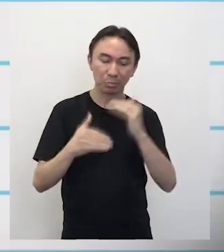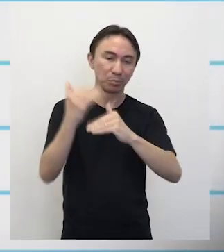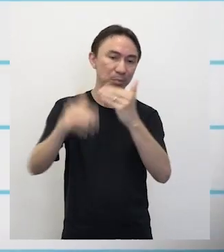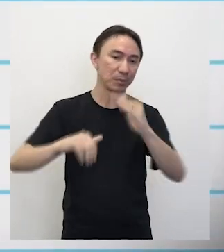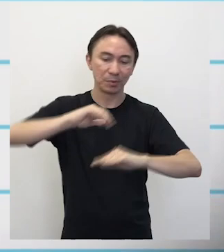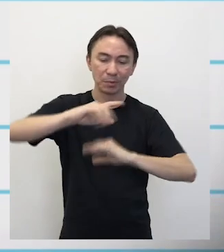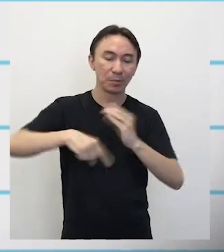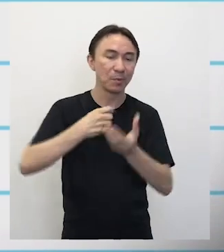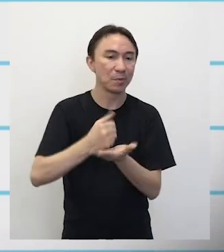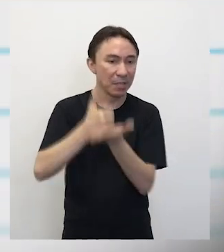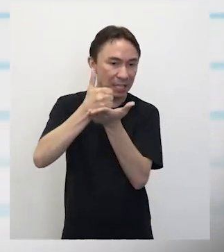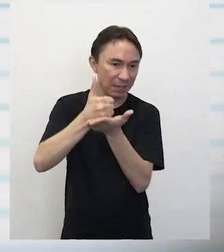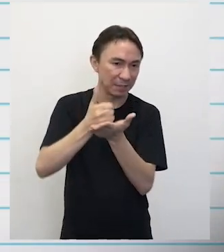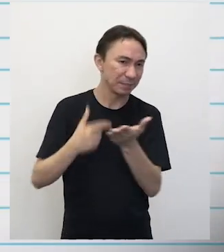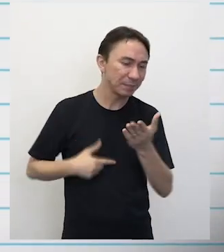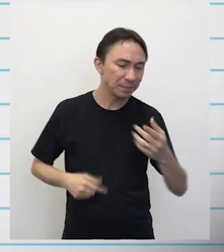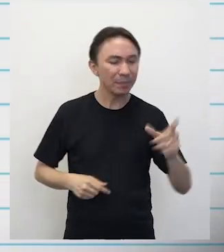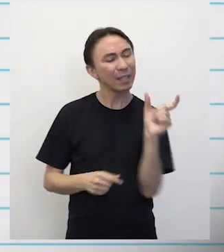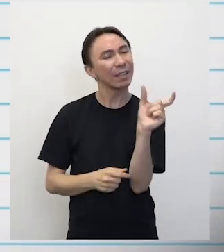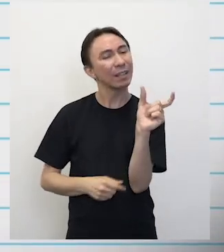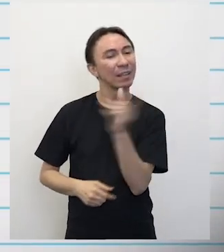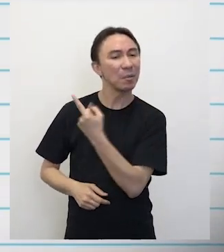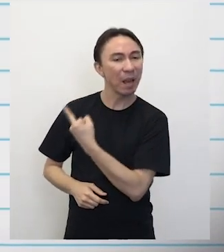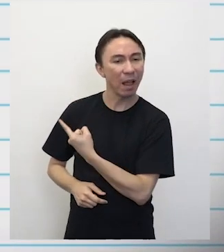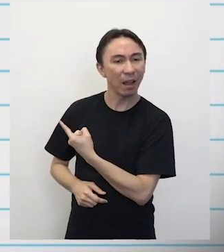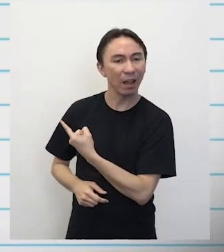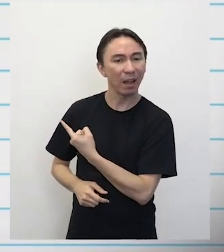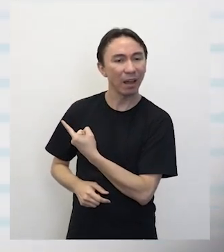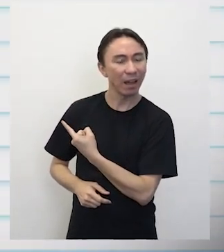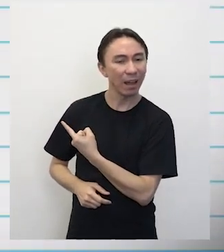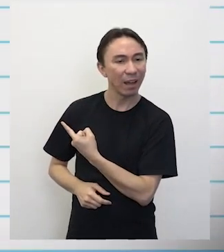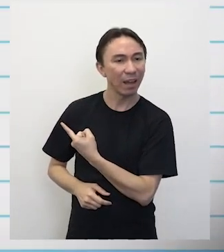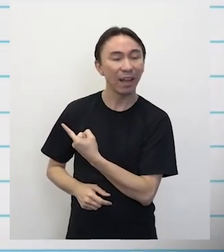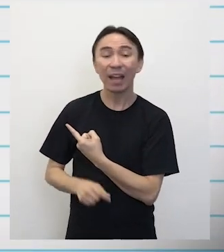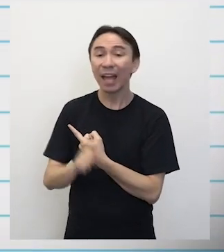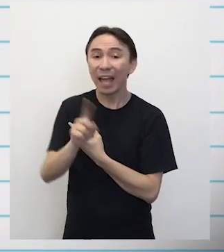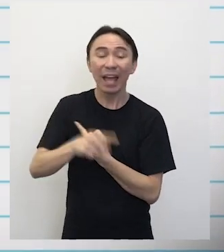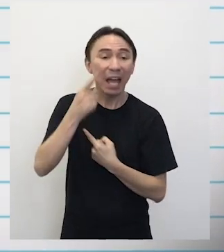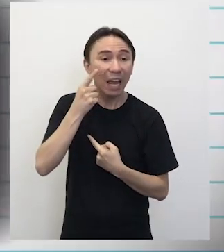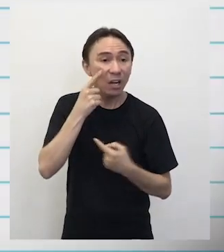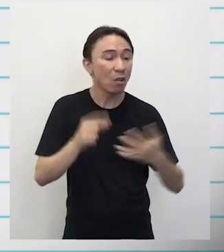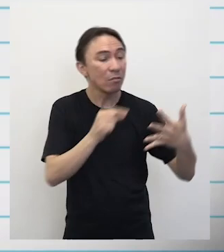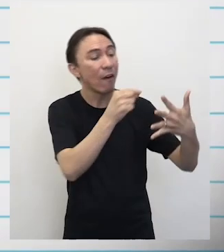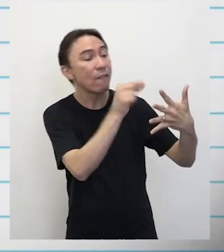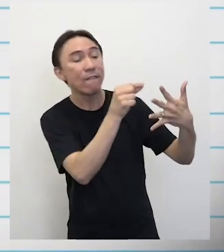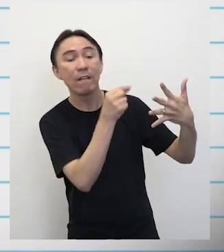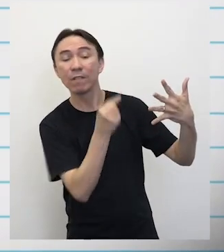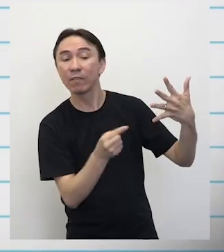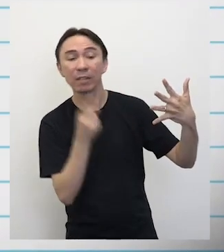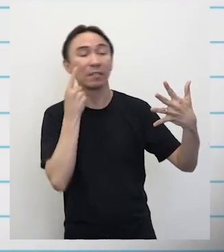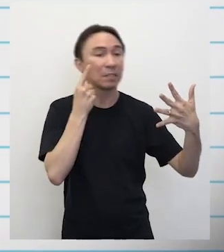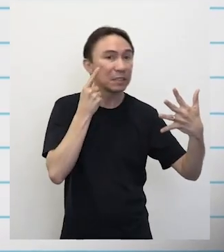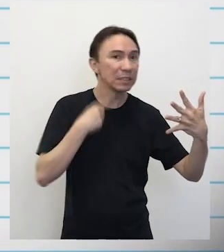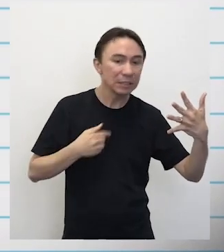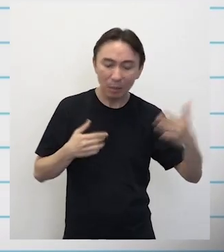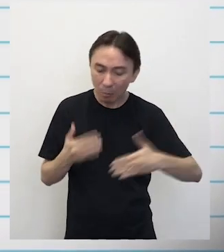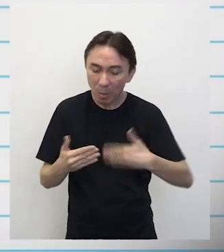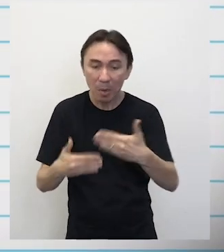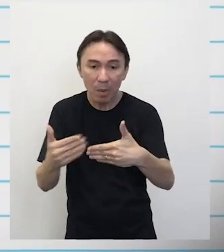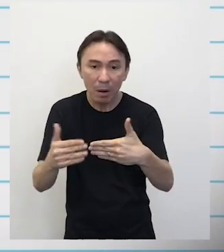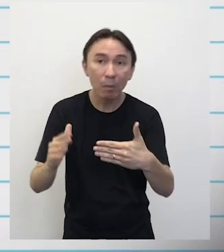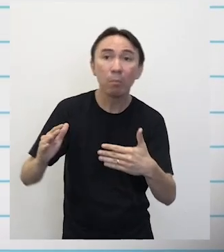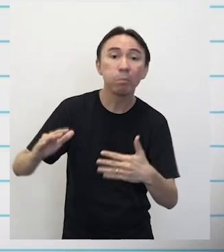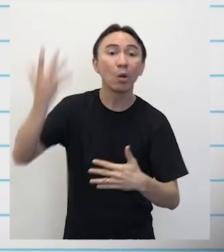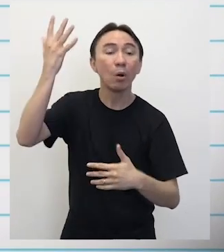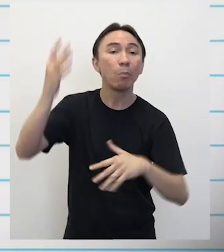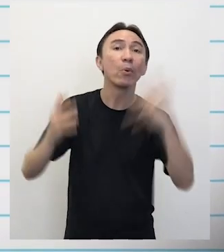Primeiramente, indicadores. De forma geral, são medidas que nos permitem avaliar o andamento e o impacto de determinados eventos ou ações